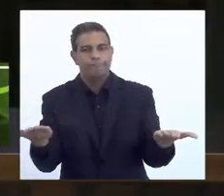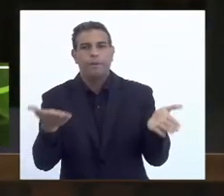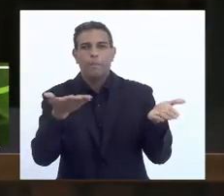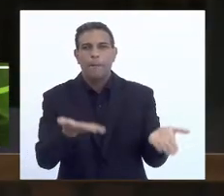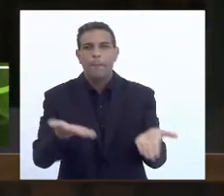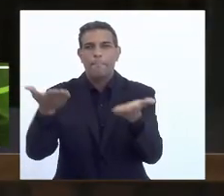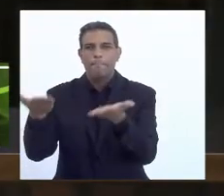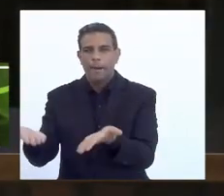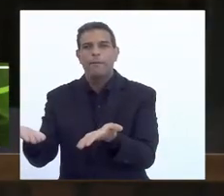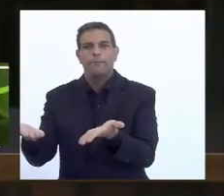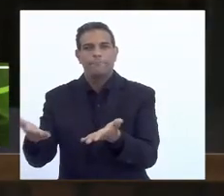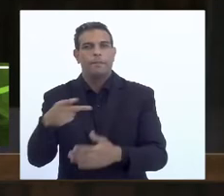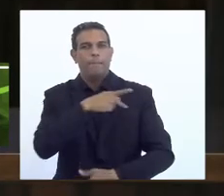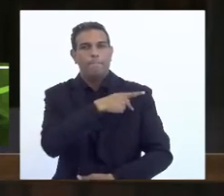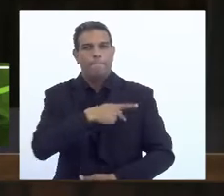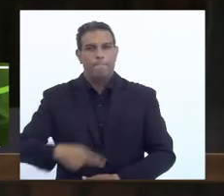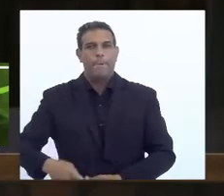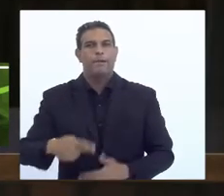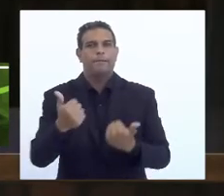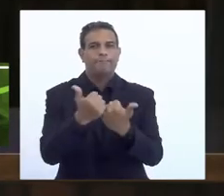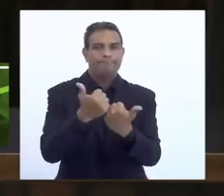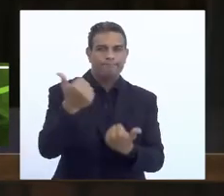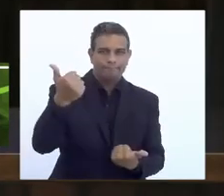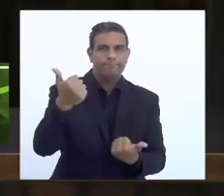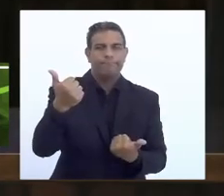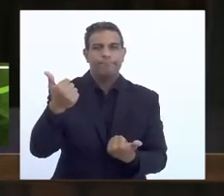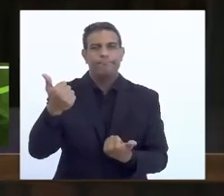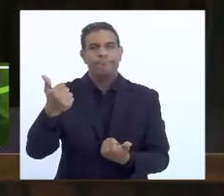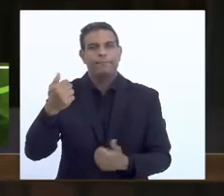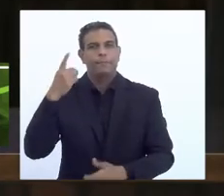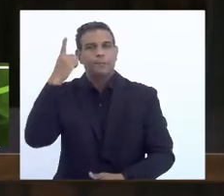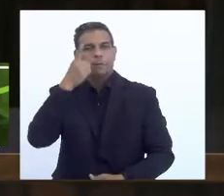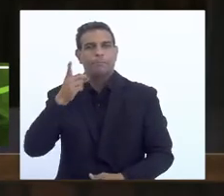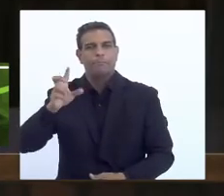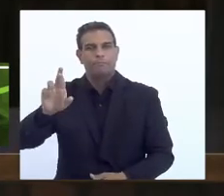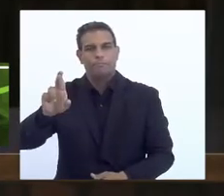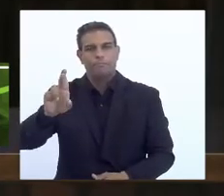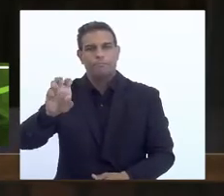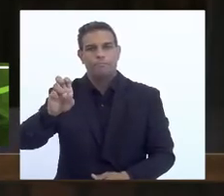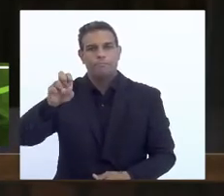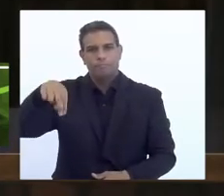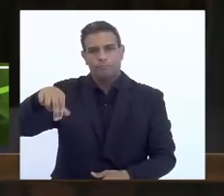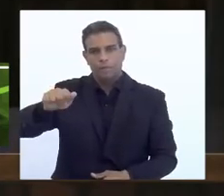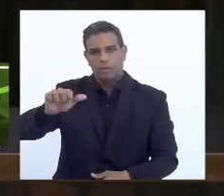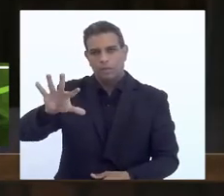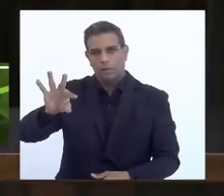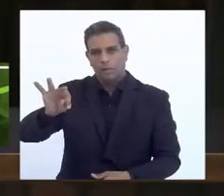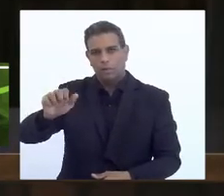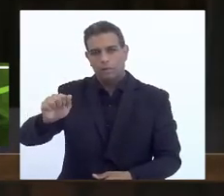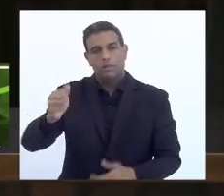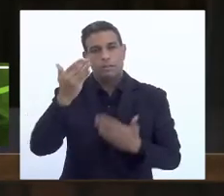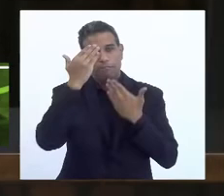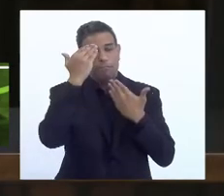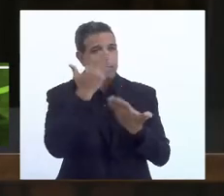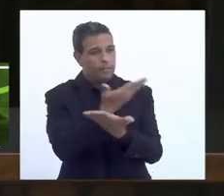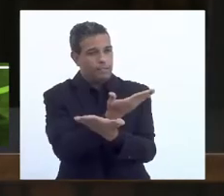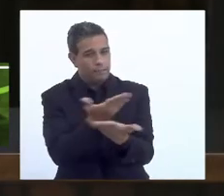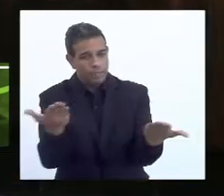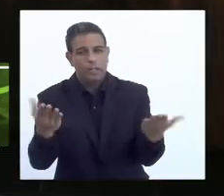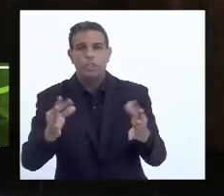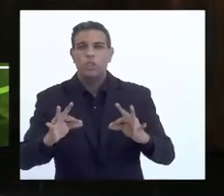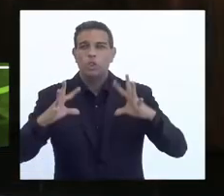aqui a presidência para a nossa vice-presidência, Renata Souza, para conduzir daqui para frente. Obrigado,